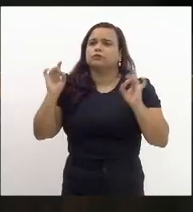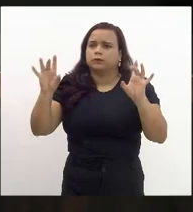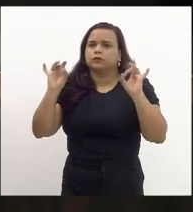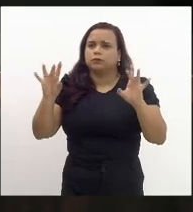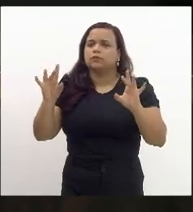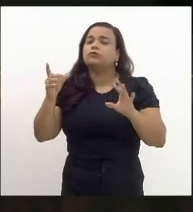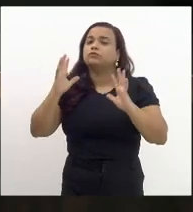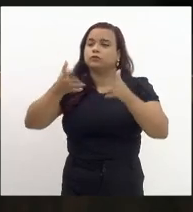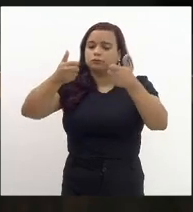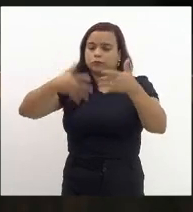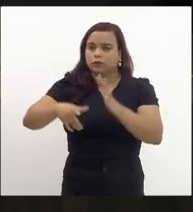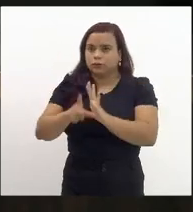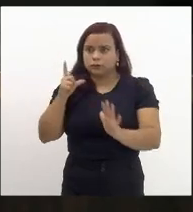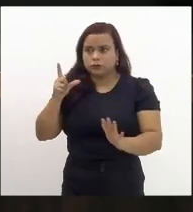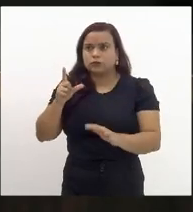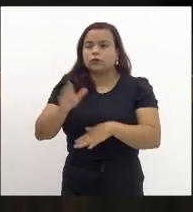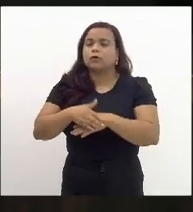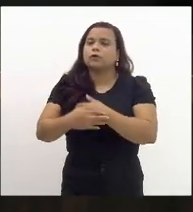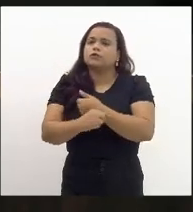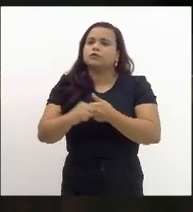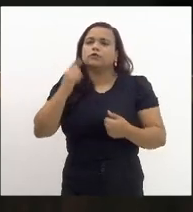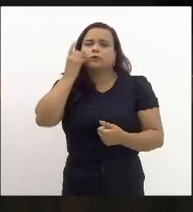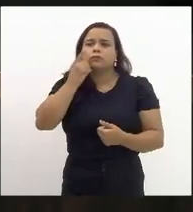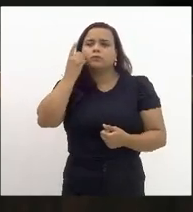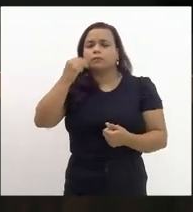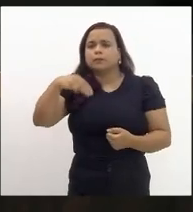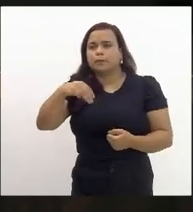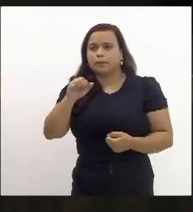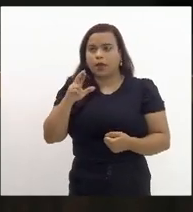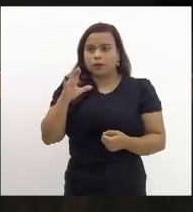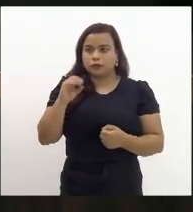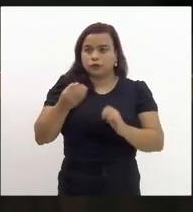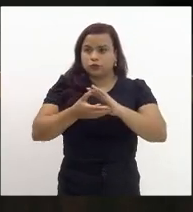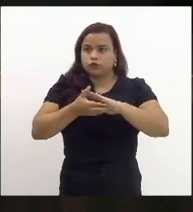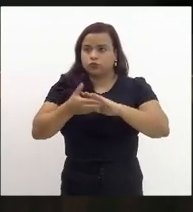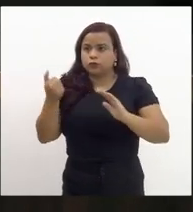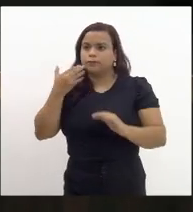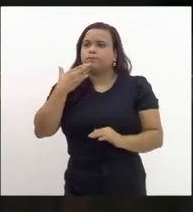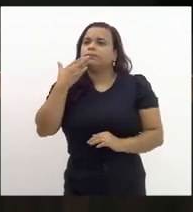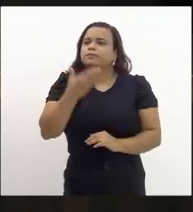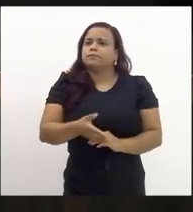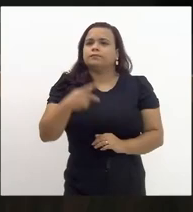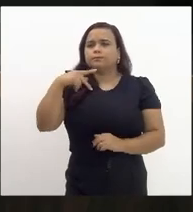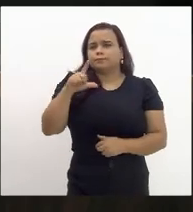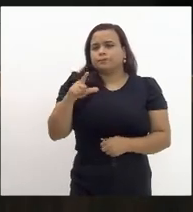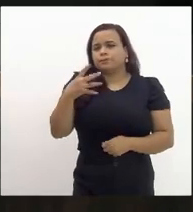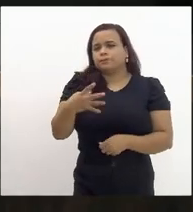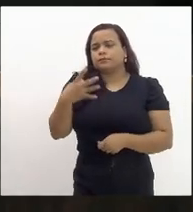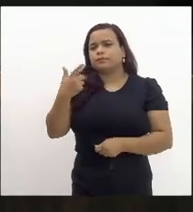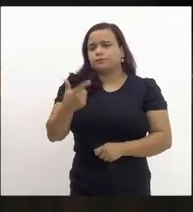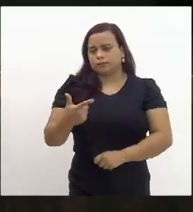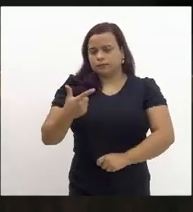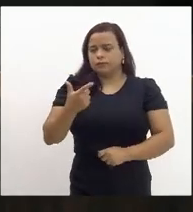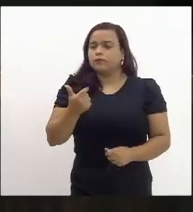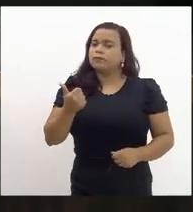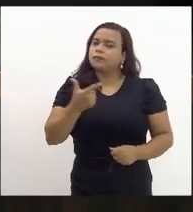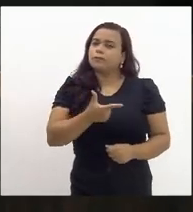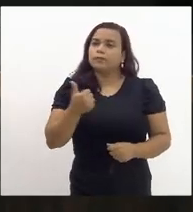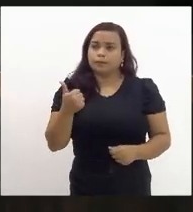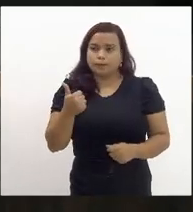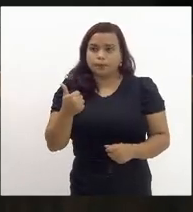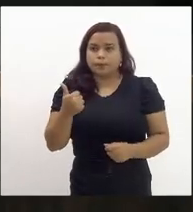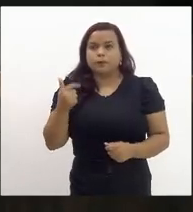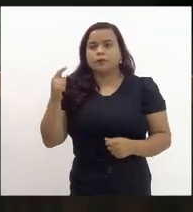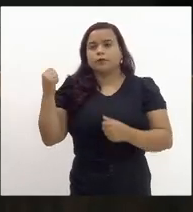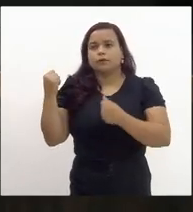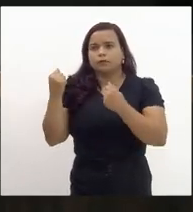dos autores, deputado Márcio Alberto, está pedindo a retirada do PL 49-12-21 e a presidência defere. Nada mais